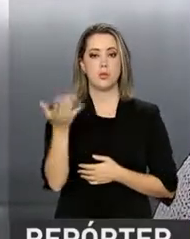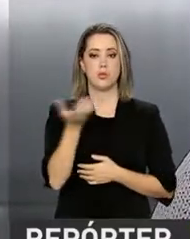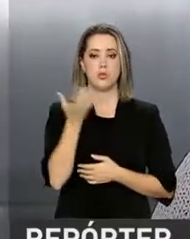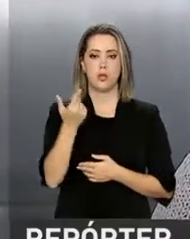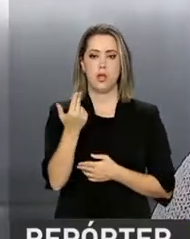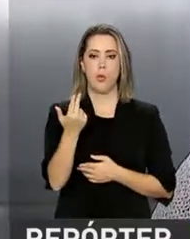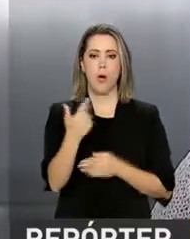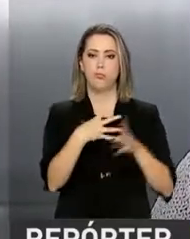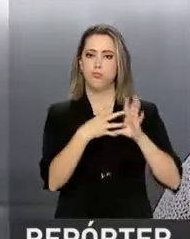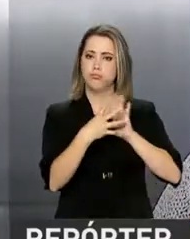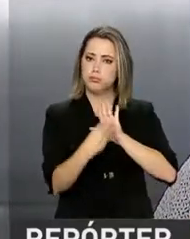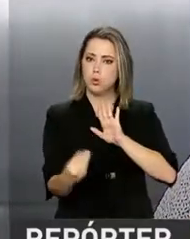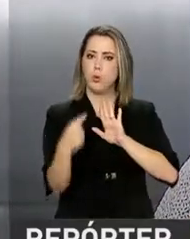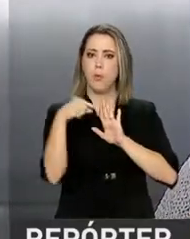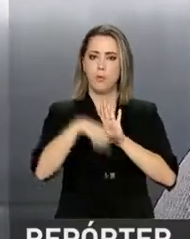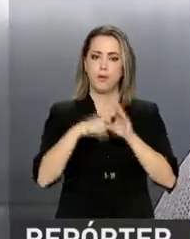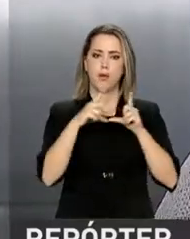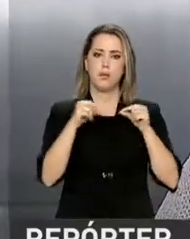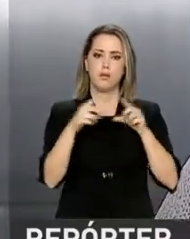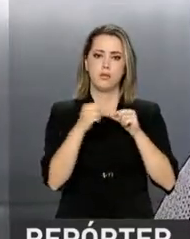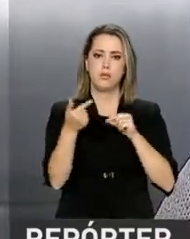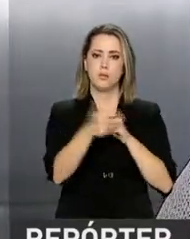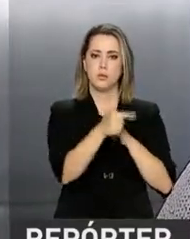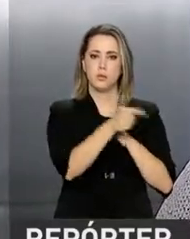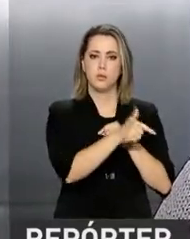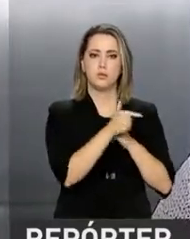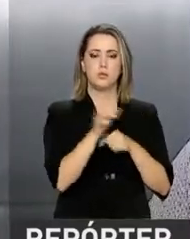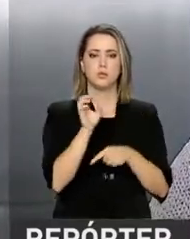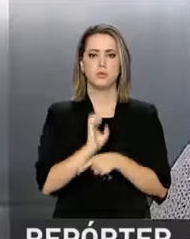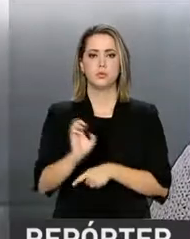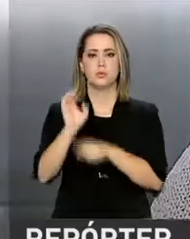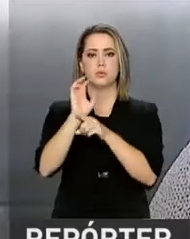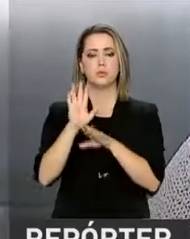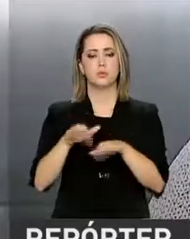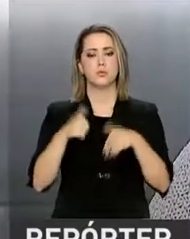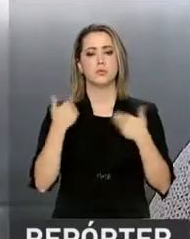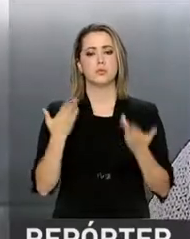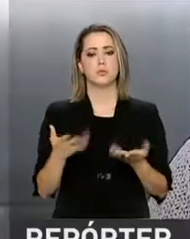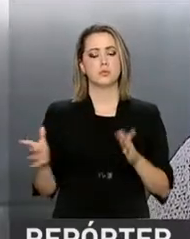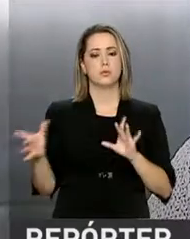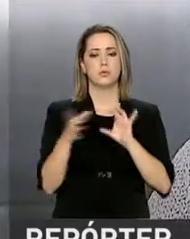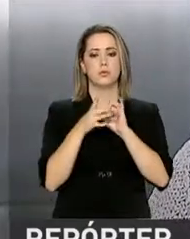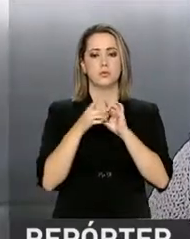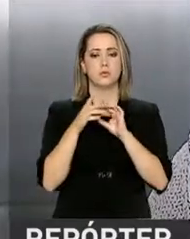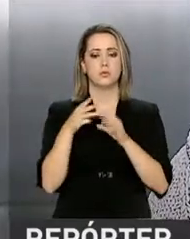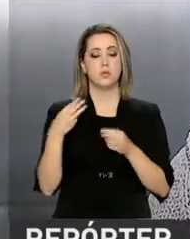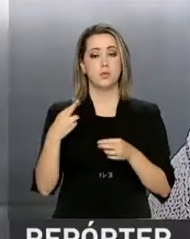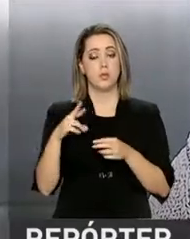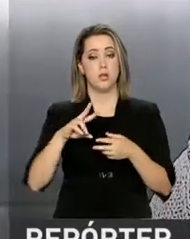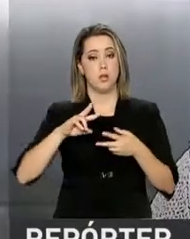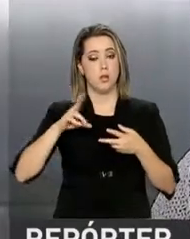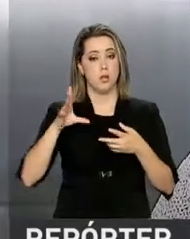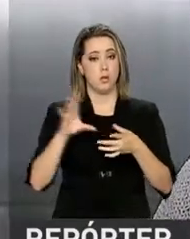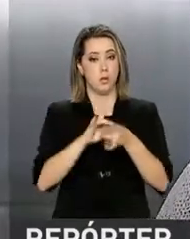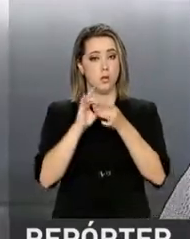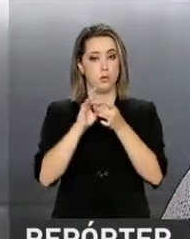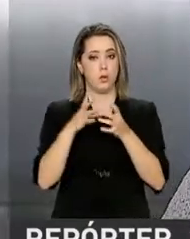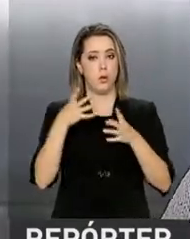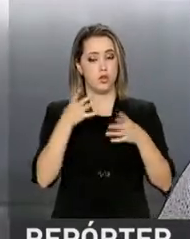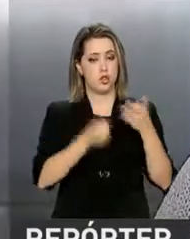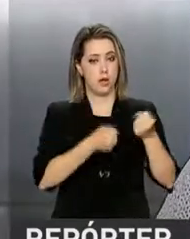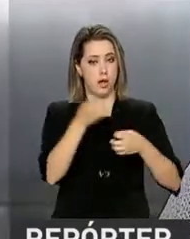bancos de leite do distrito federal para outros estados por isso se uniu à rede brasileira de bancos de leite